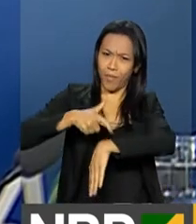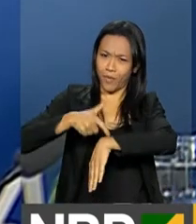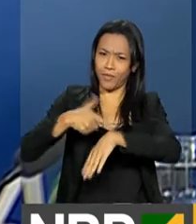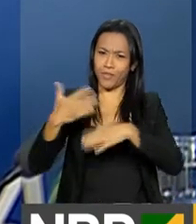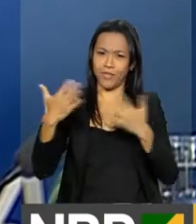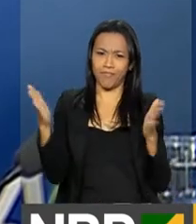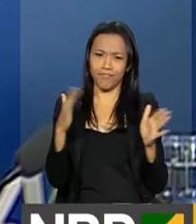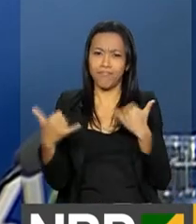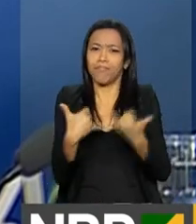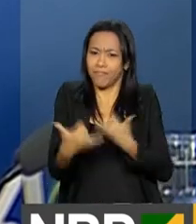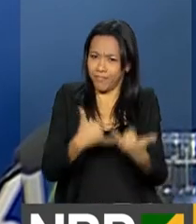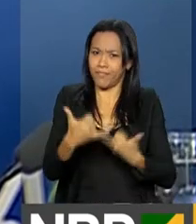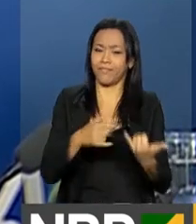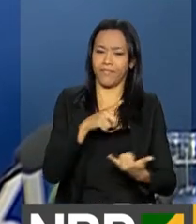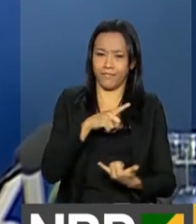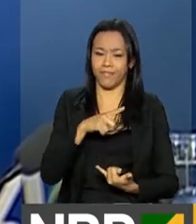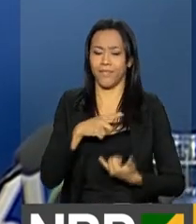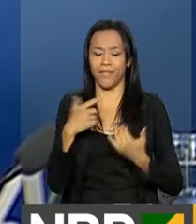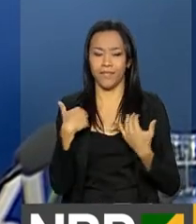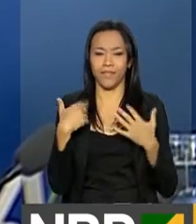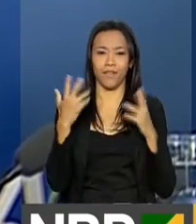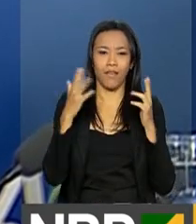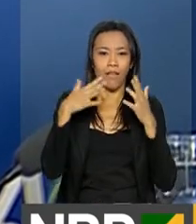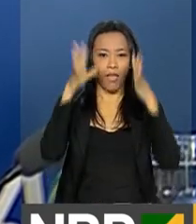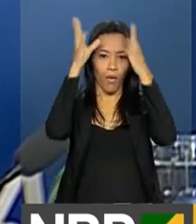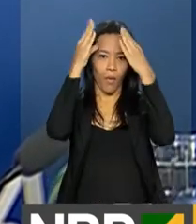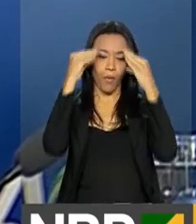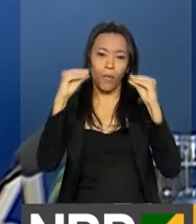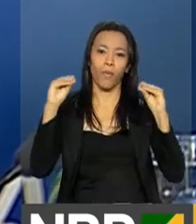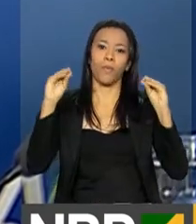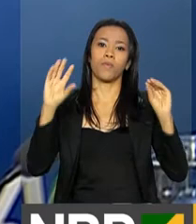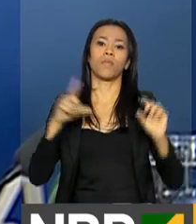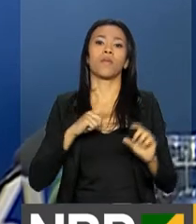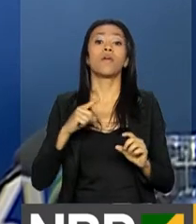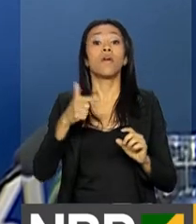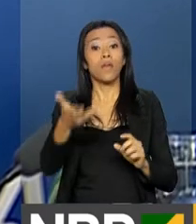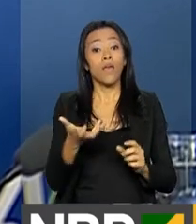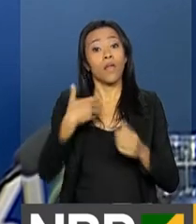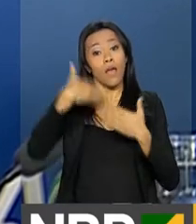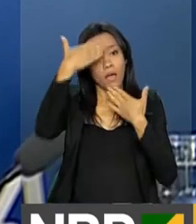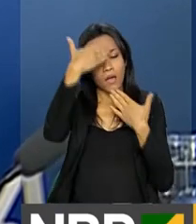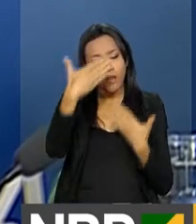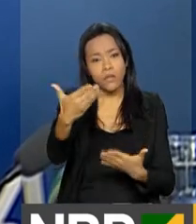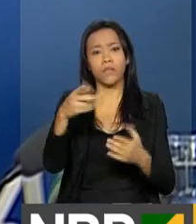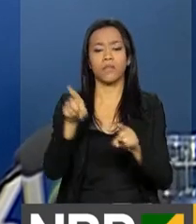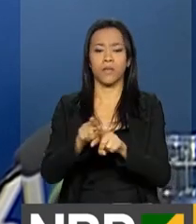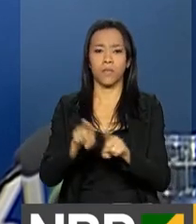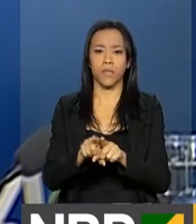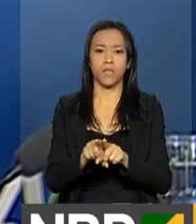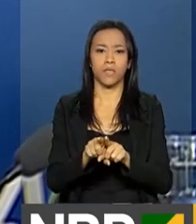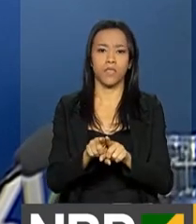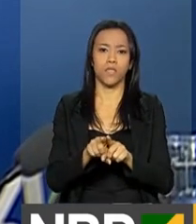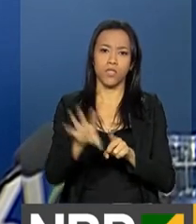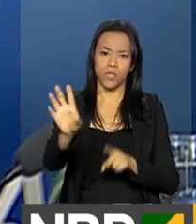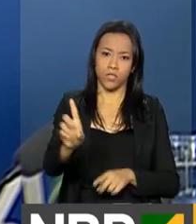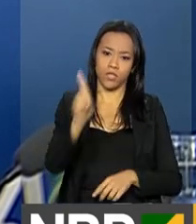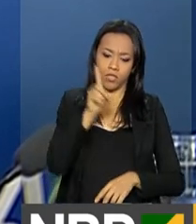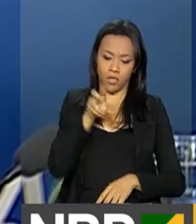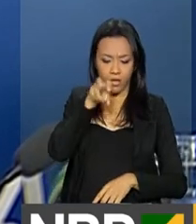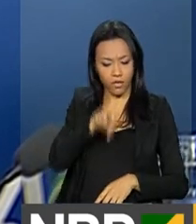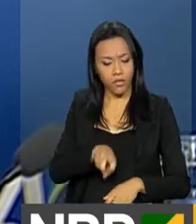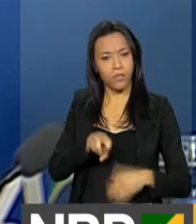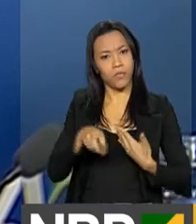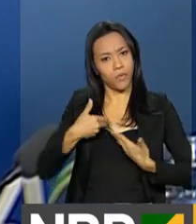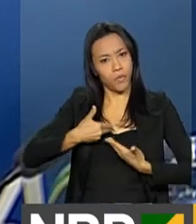verdade? E eu quero, então, também agradecer enormemente a possibilidade de estar aqui pelo